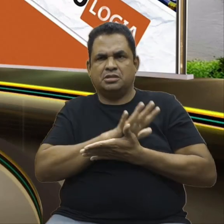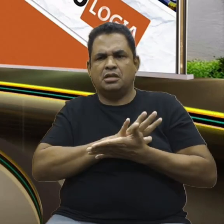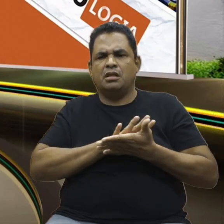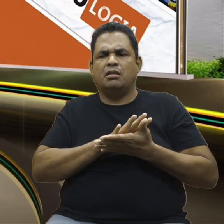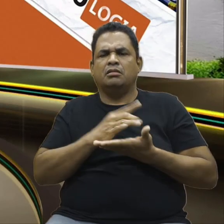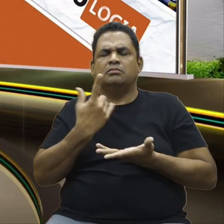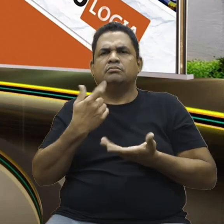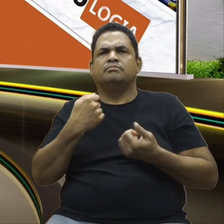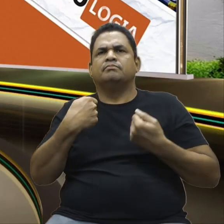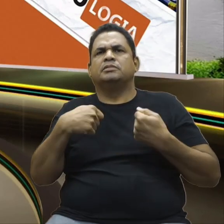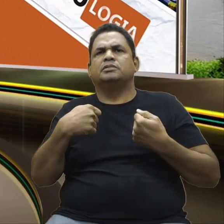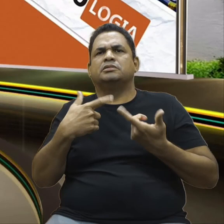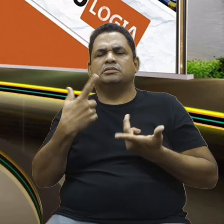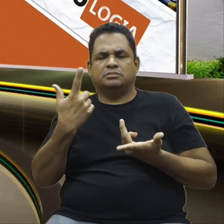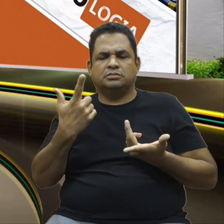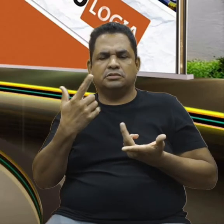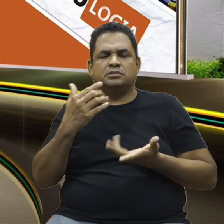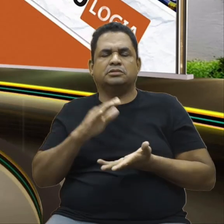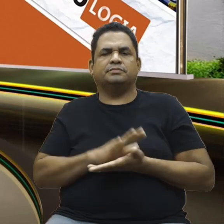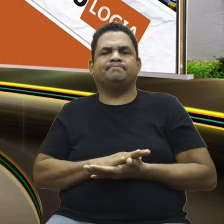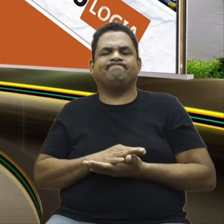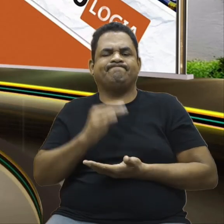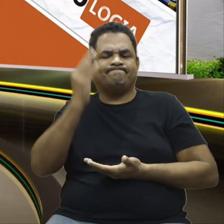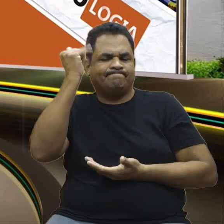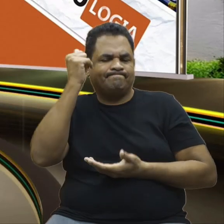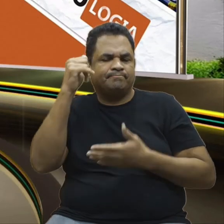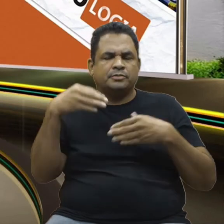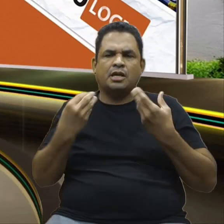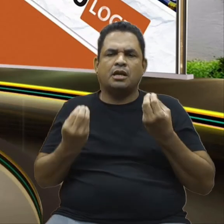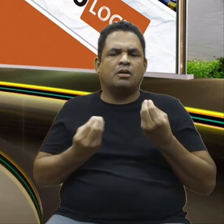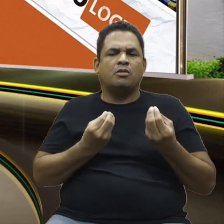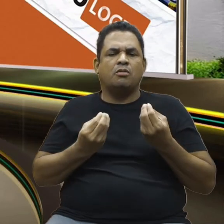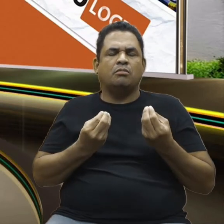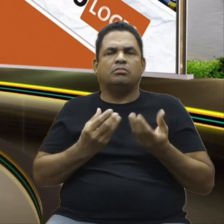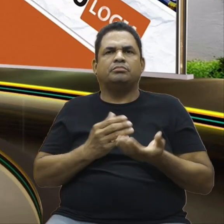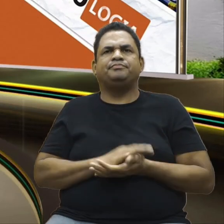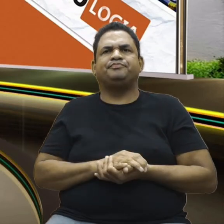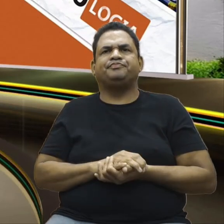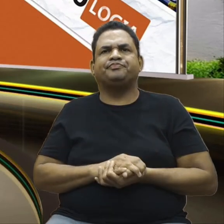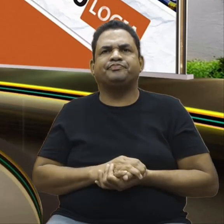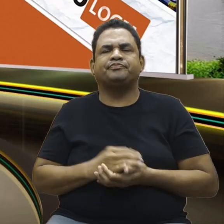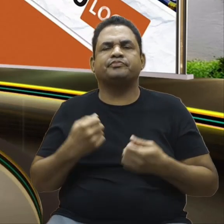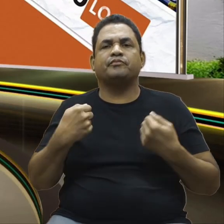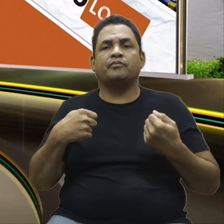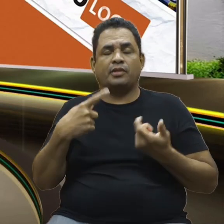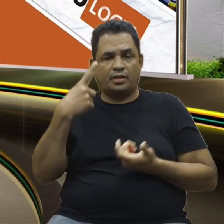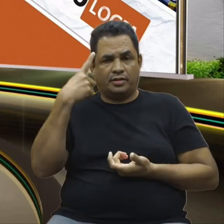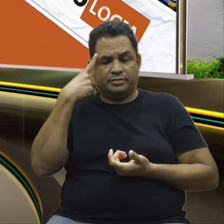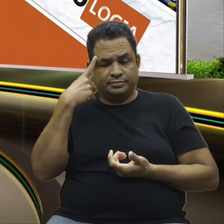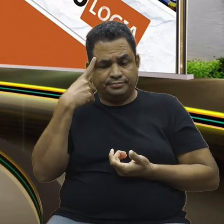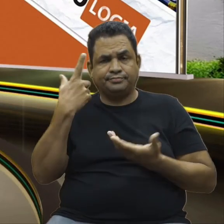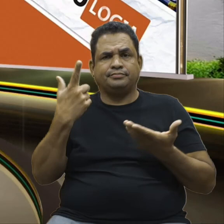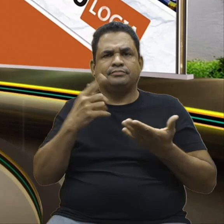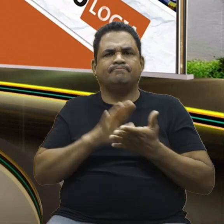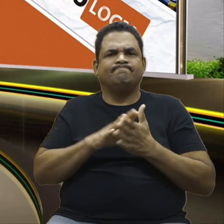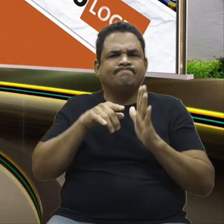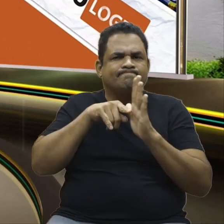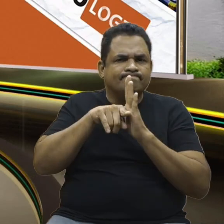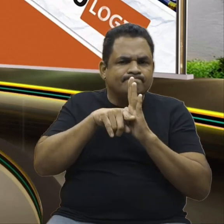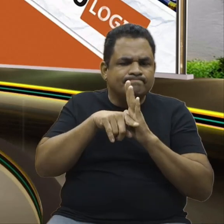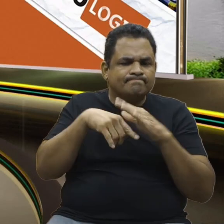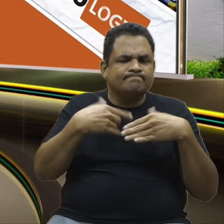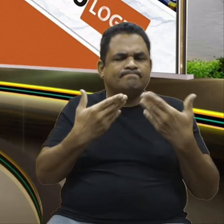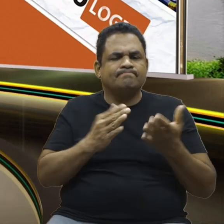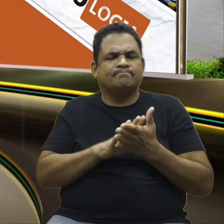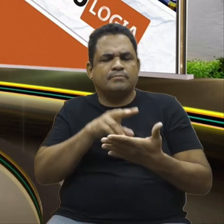saber, cara. Você tem que saber. Se você não souber, quem é que vai saber? Você tem que pensar por si mesmo. Você tem que analisar, tem que